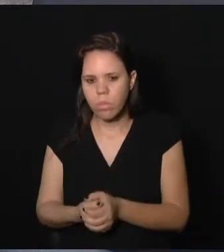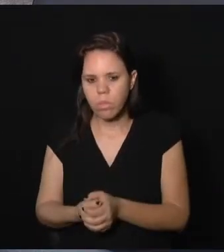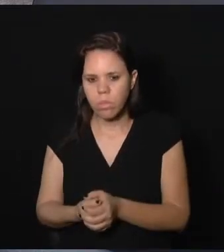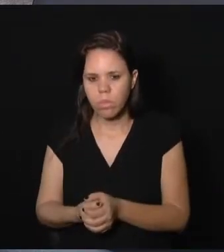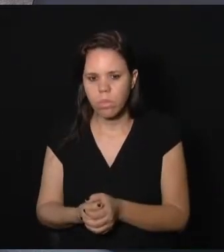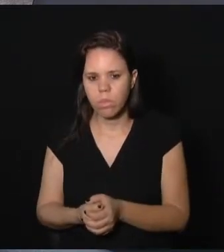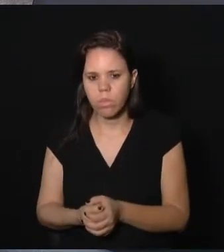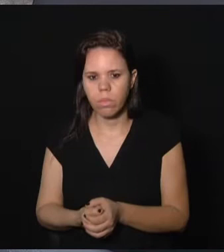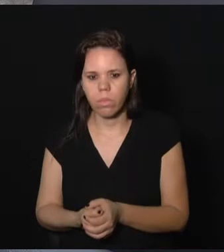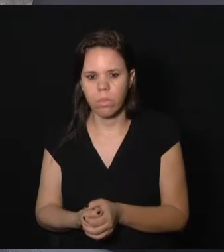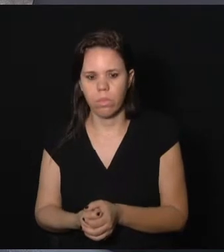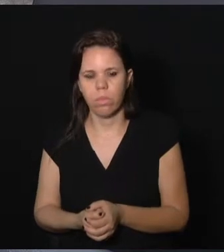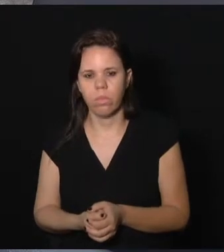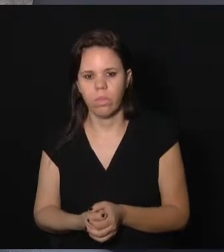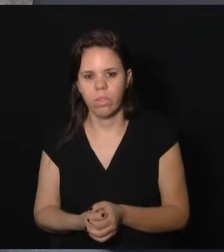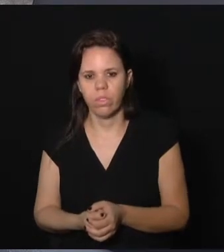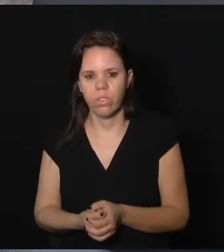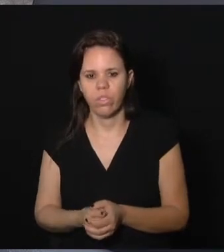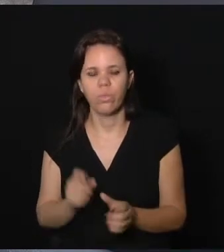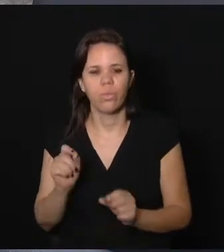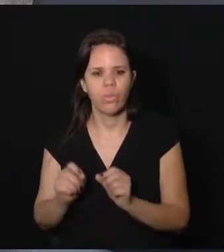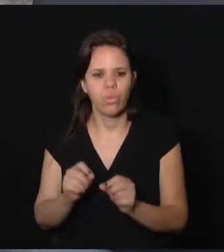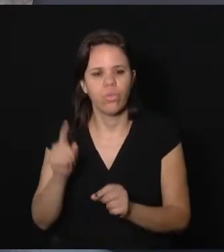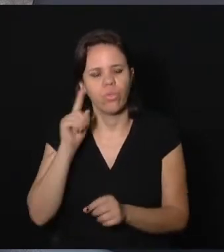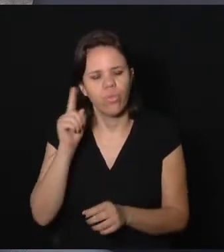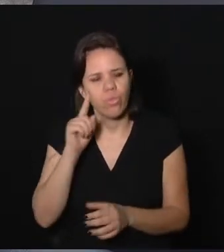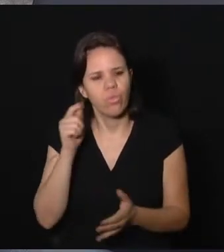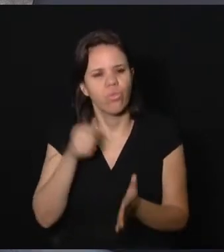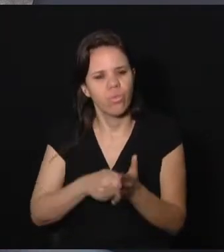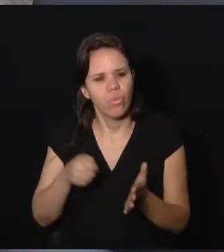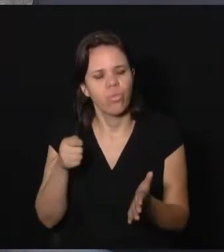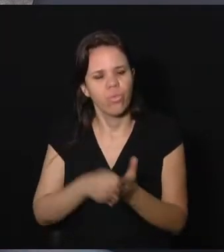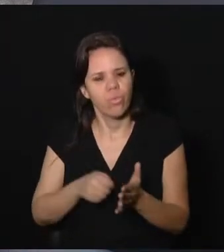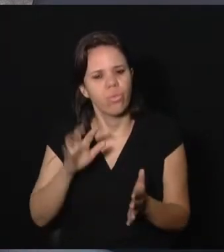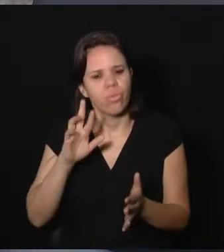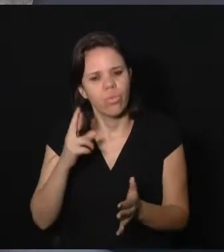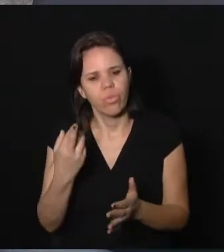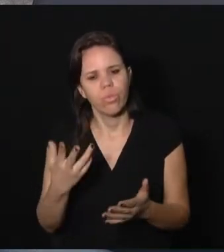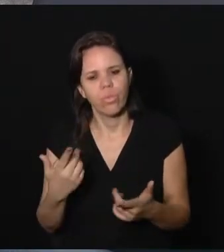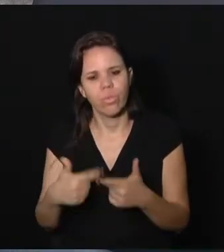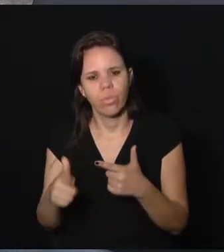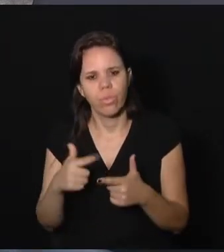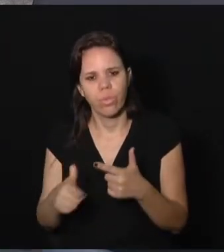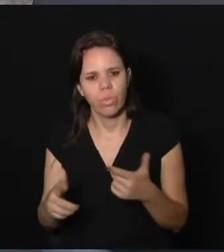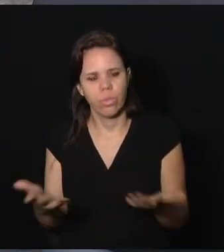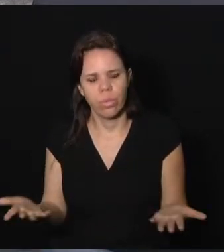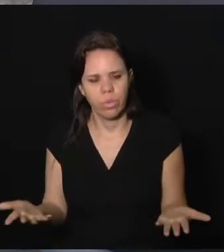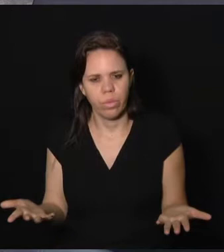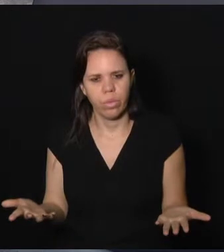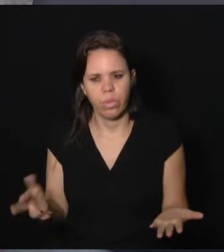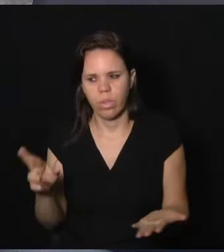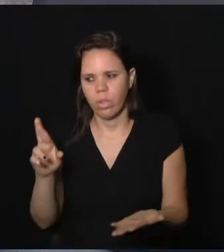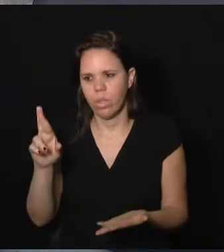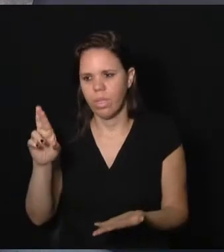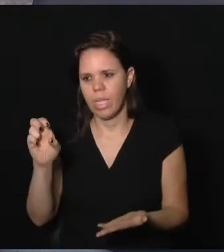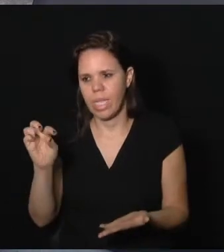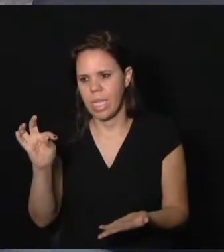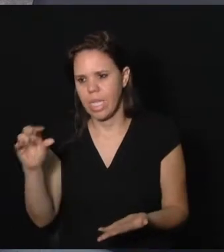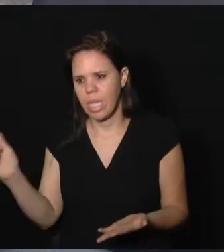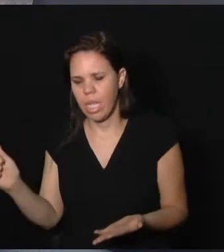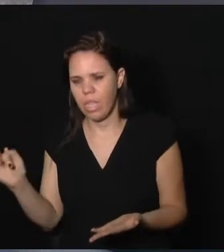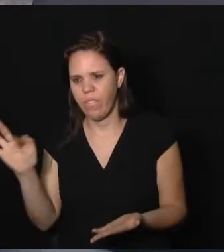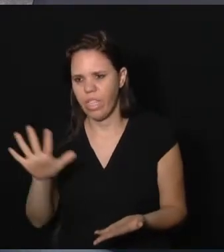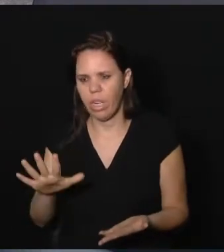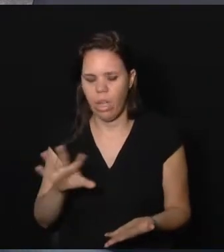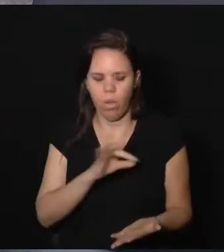tirar desse dia a dia de ficar tentando resolver os problemas com a Receita Federal, com a Polícia